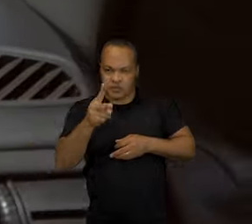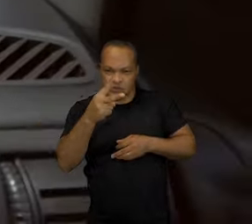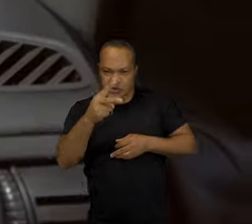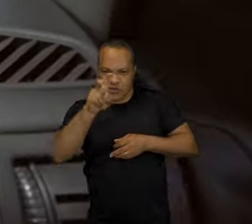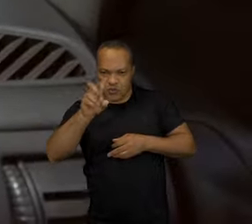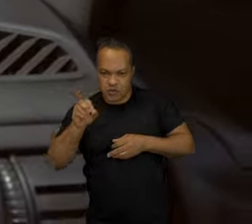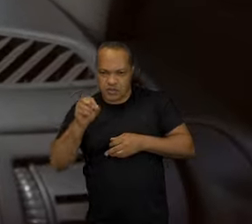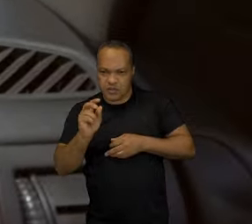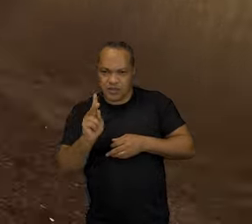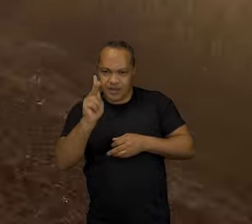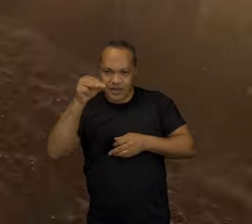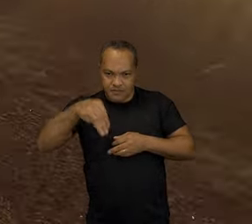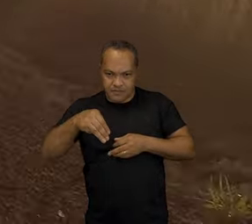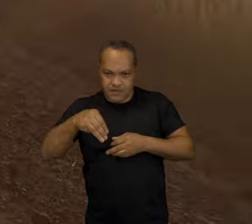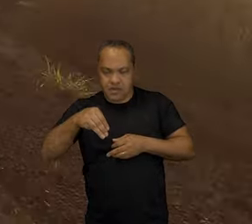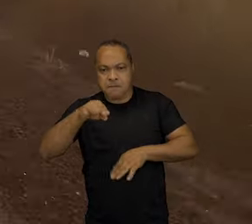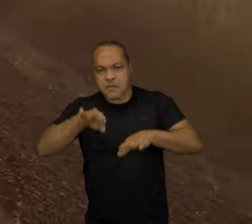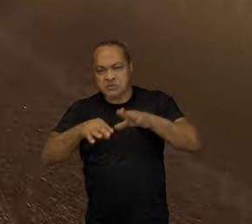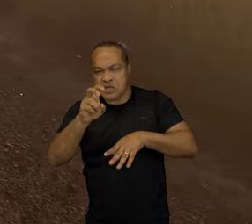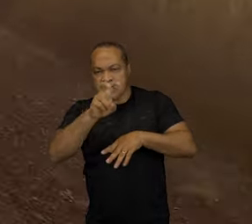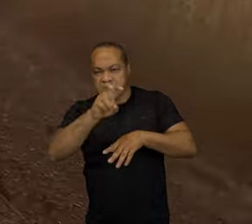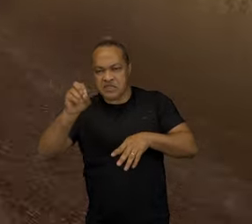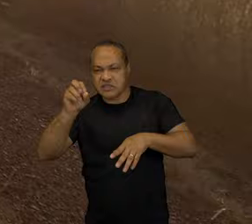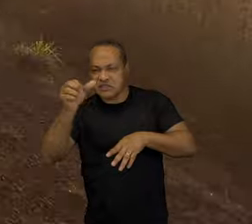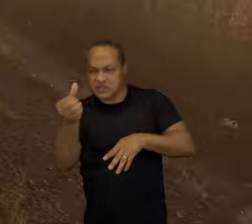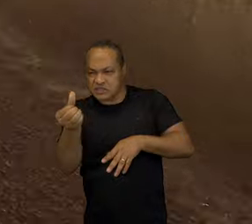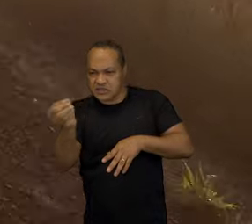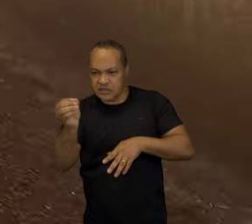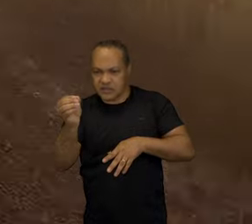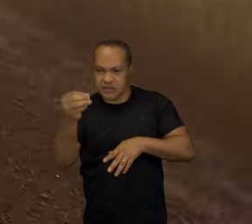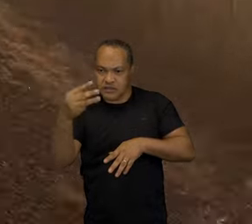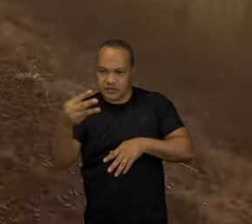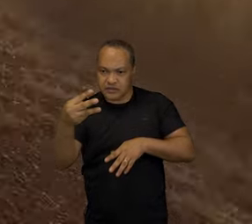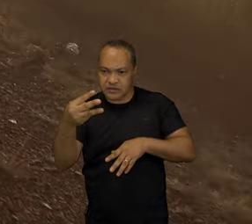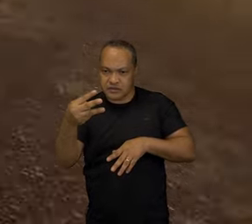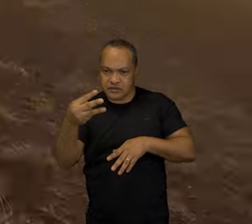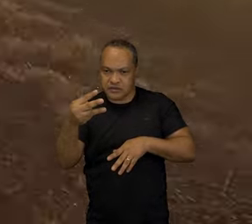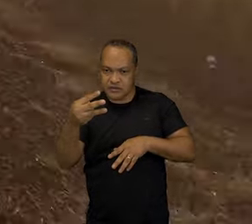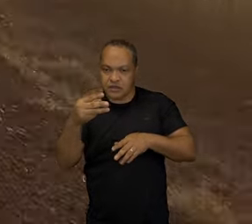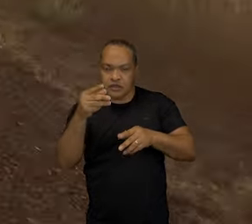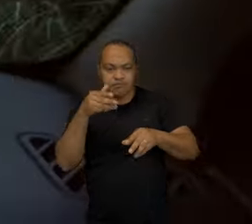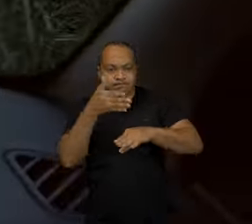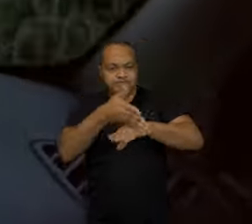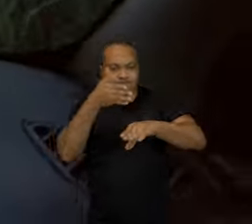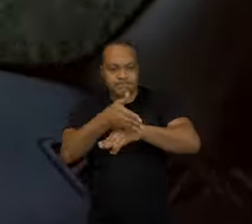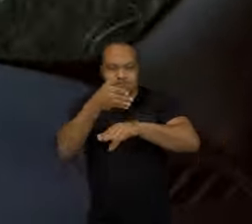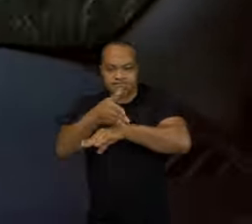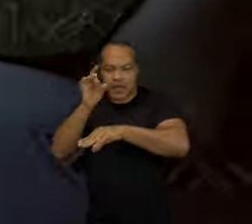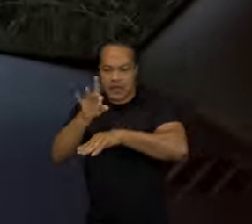quilômetros, com uma média de 563 quilômetros por expedição